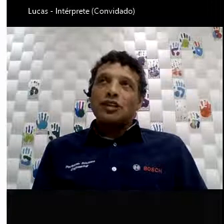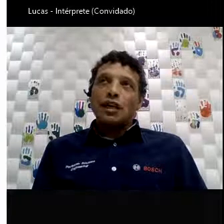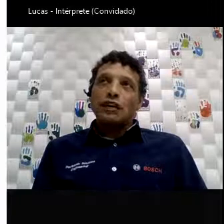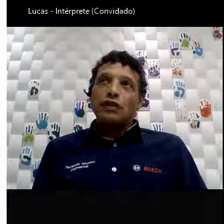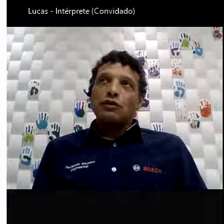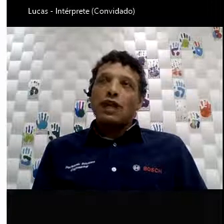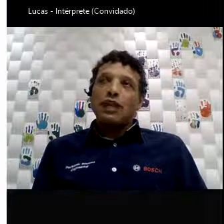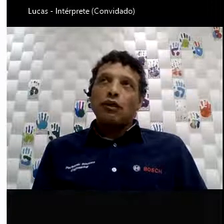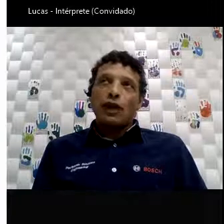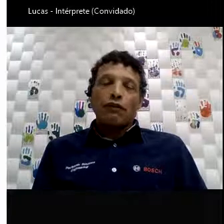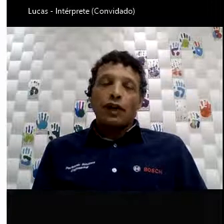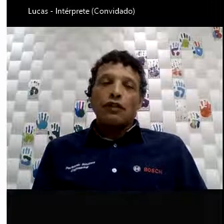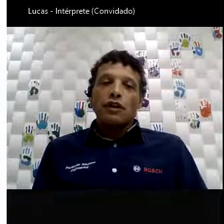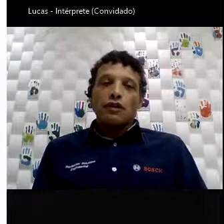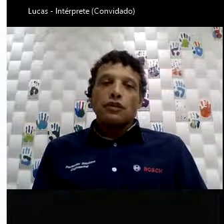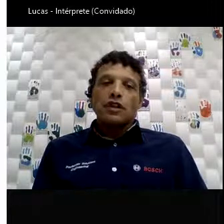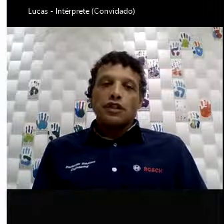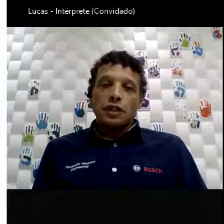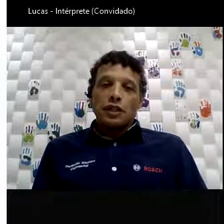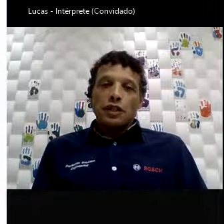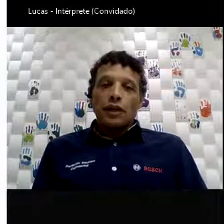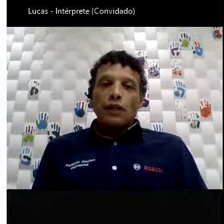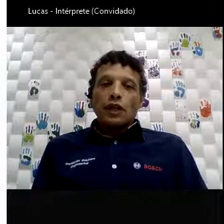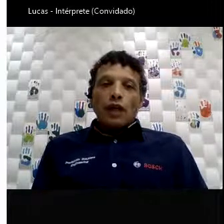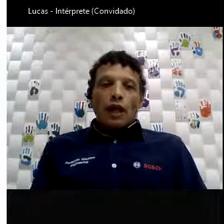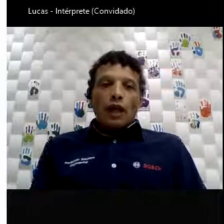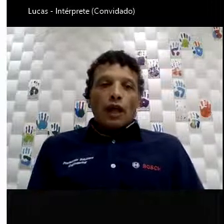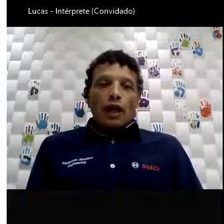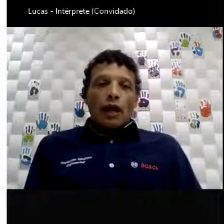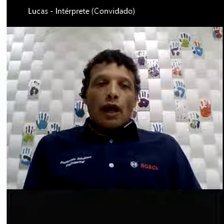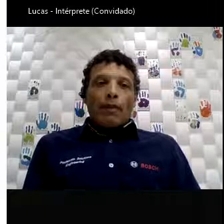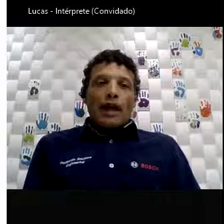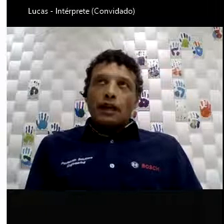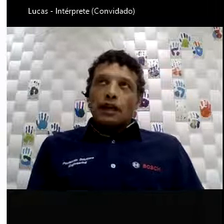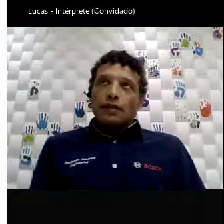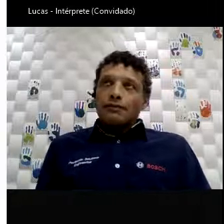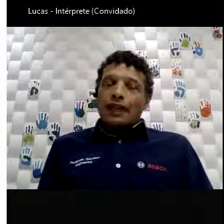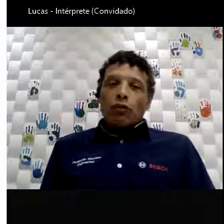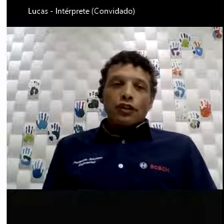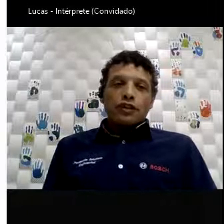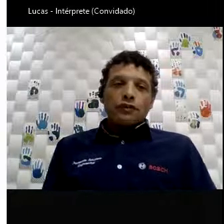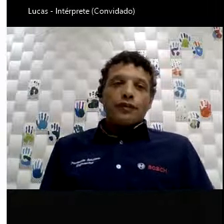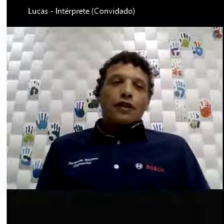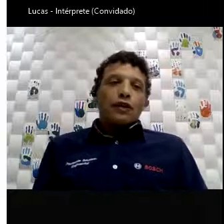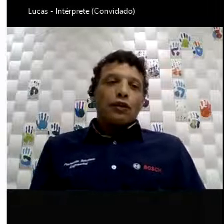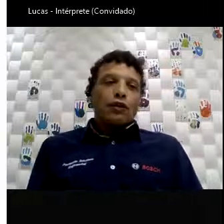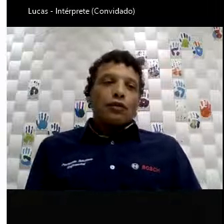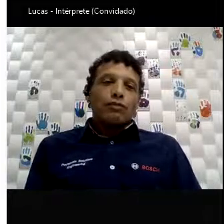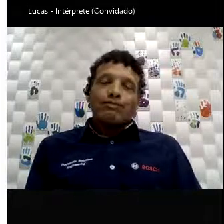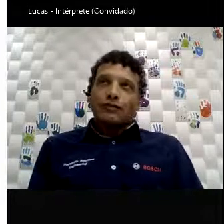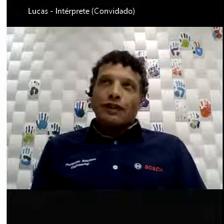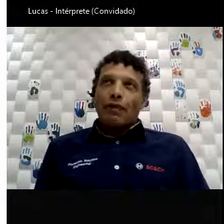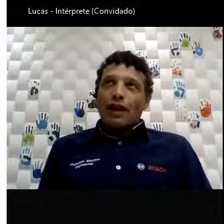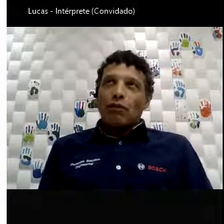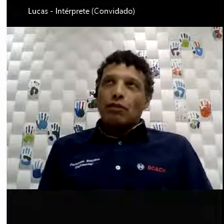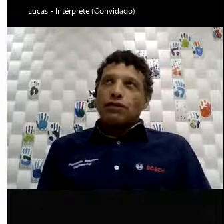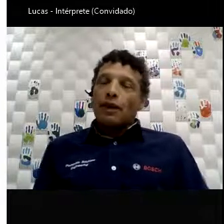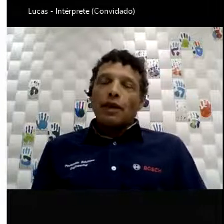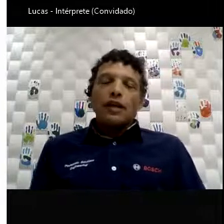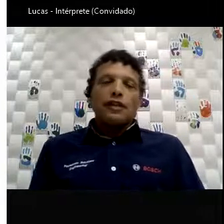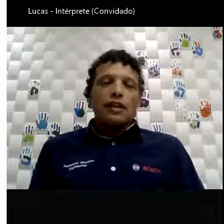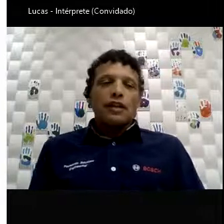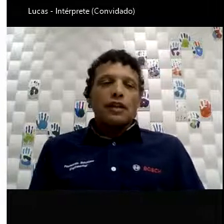muita dedicação naquilo que ela faz no dia a dia. Tá? Minha carreira da Bosch, eu